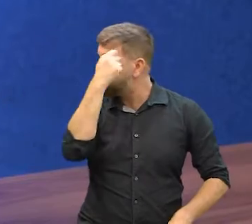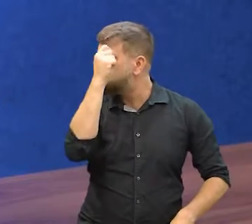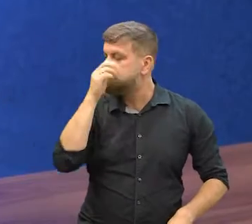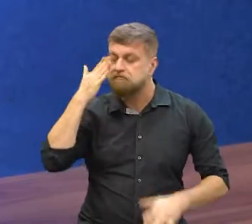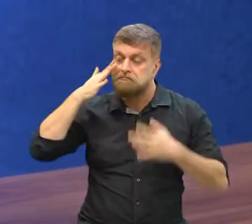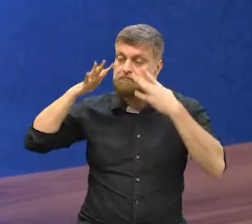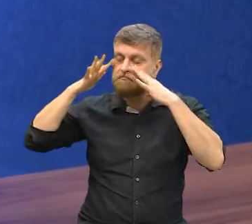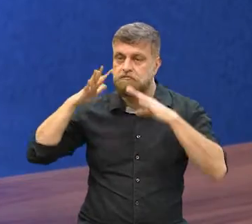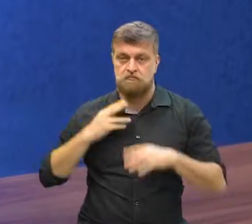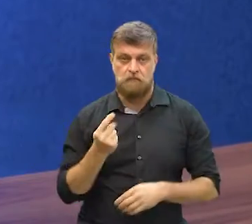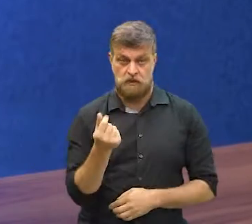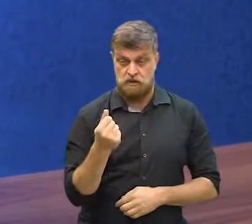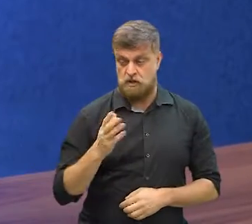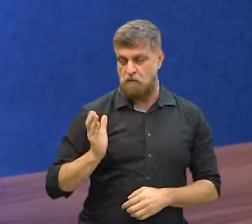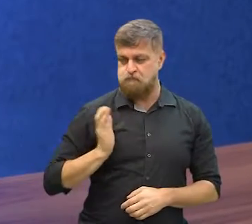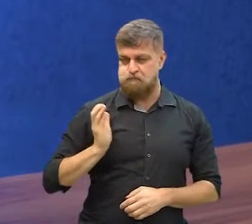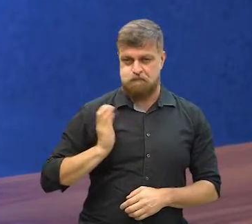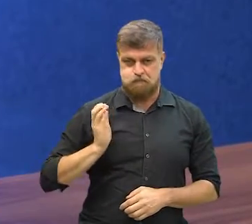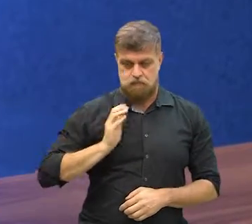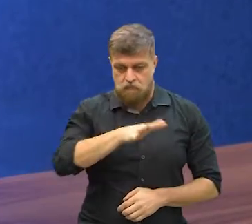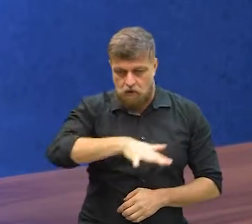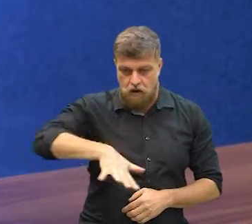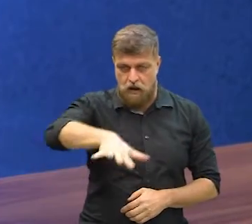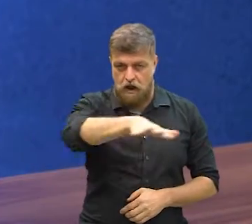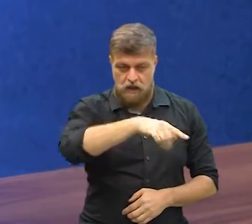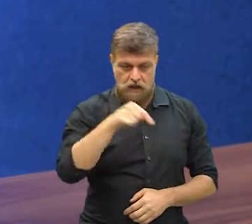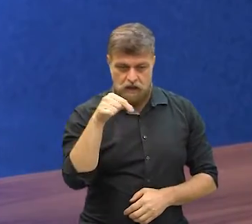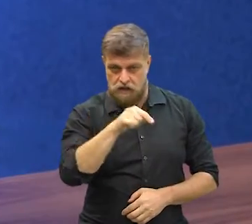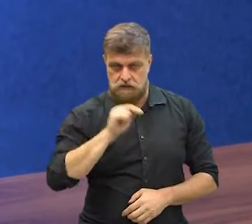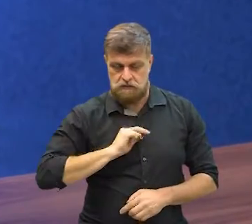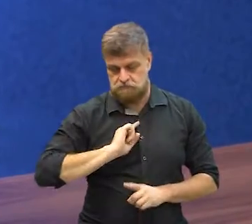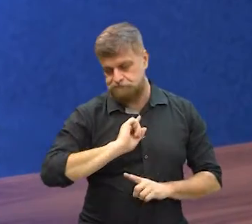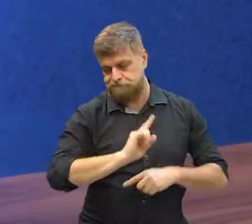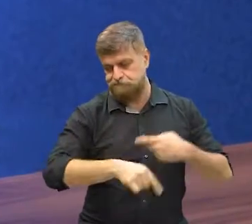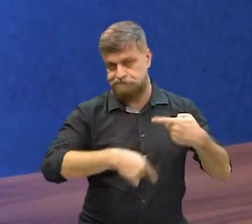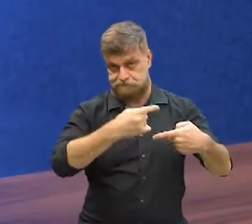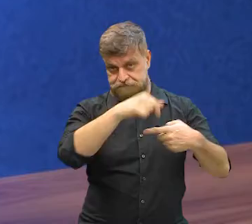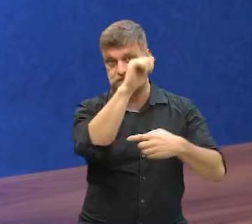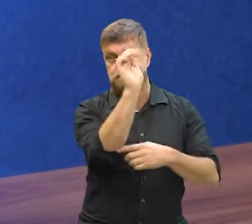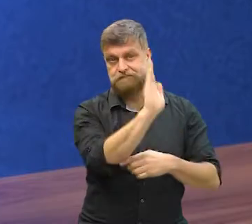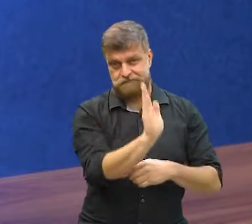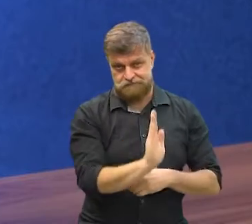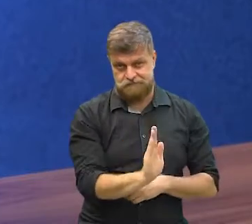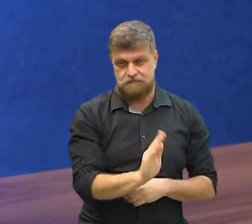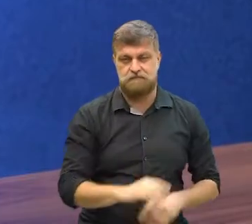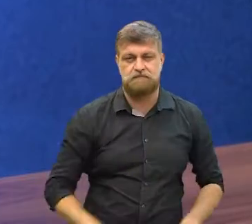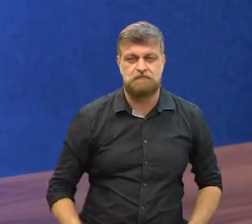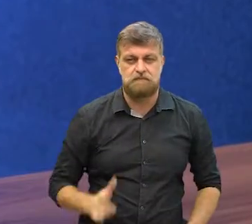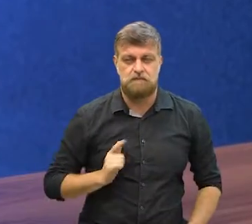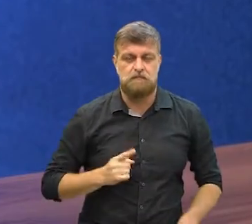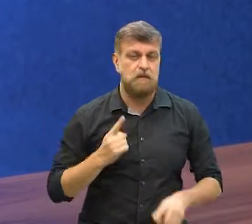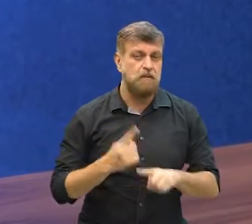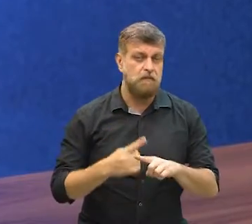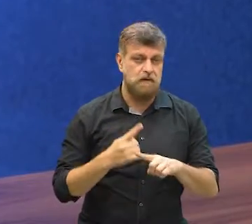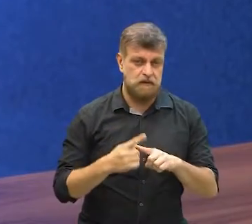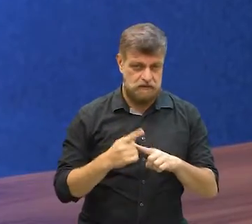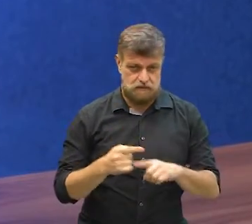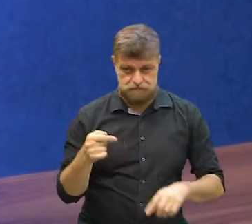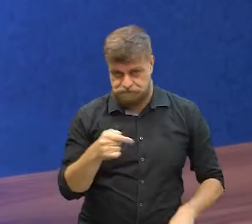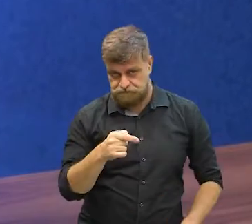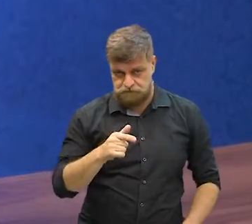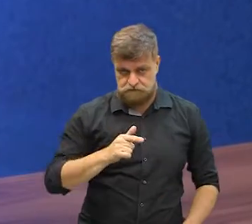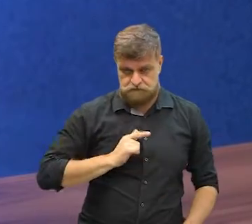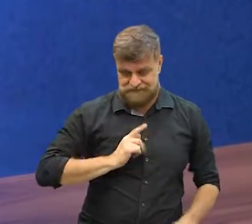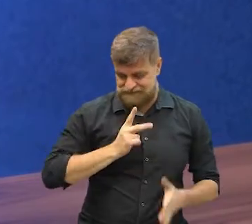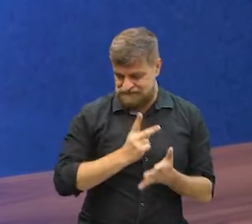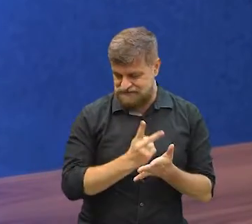bilhões de reais, o mercado de estética é um dos mais promissores do nosso país. E um dos motivos é por